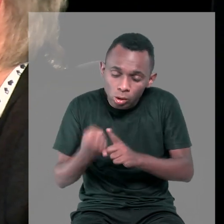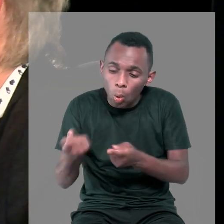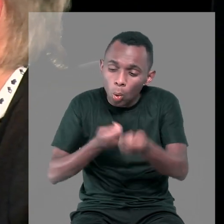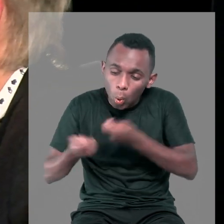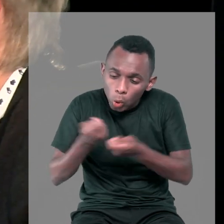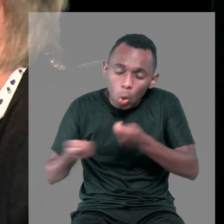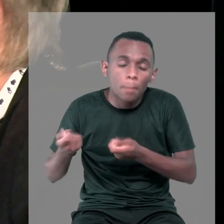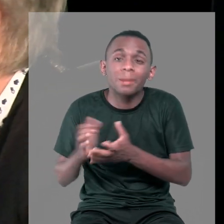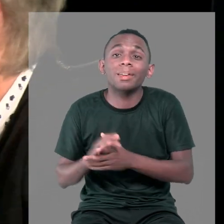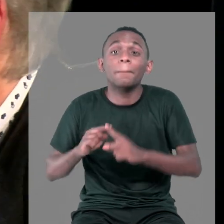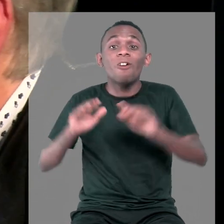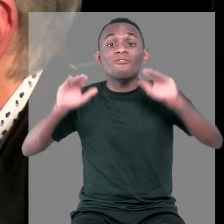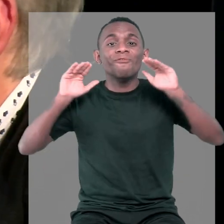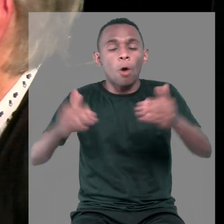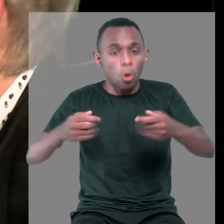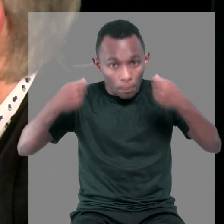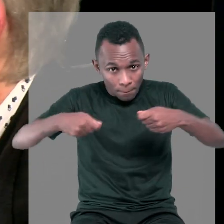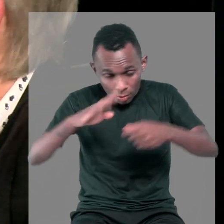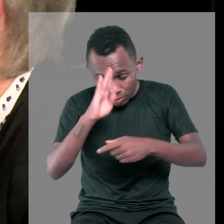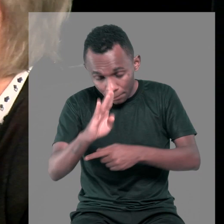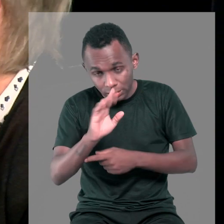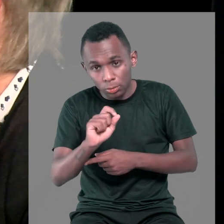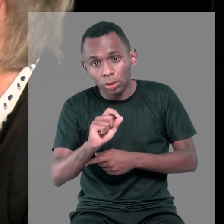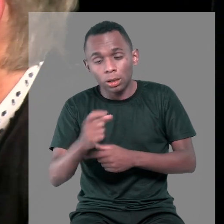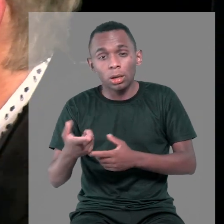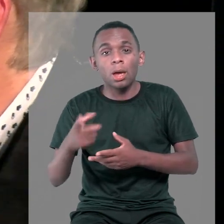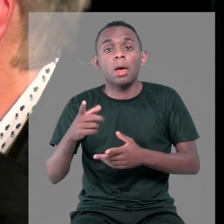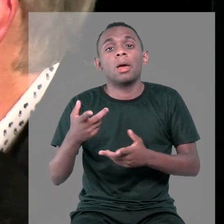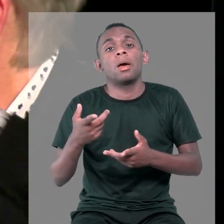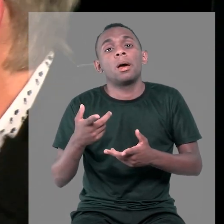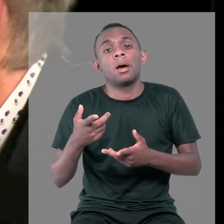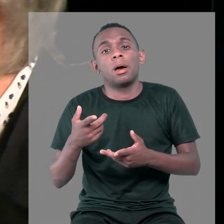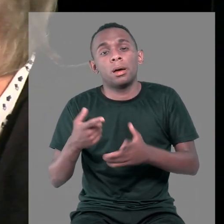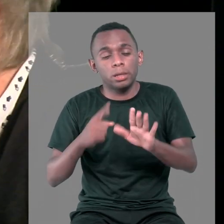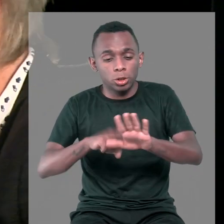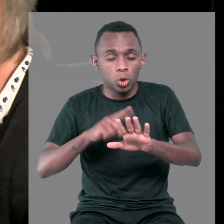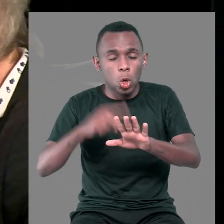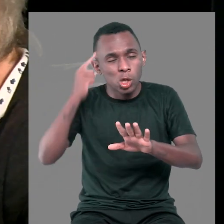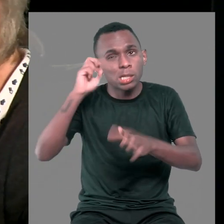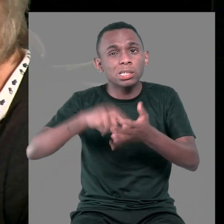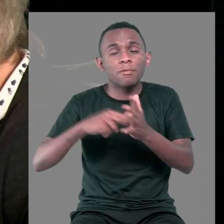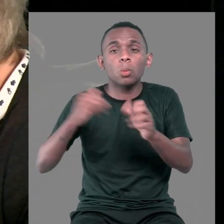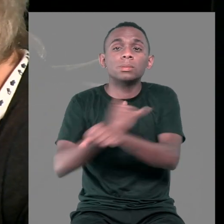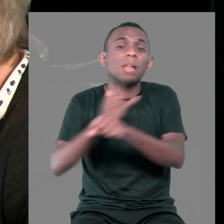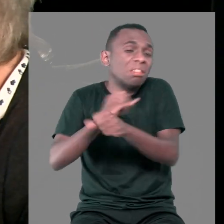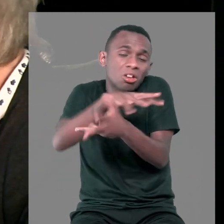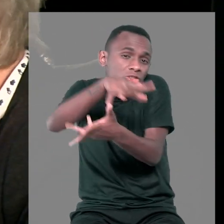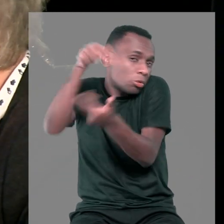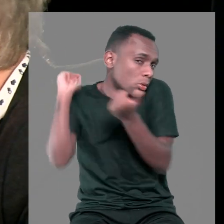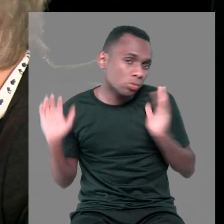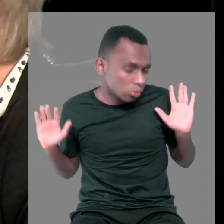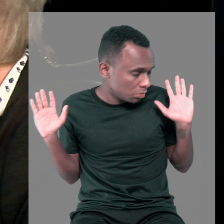que tem muita afinidade com o conceito de ideologia antes de Marx, que